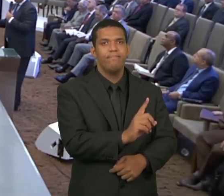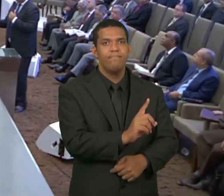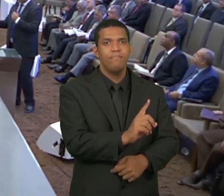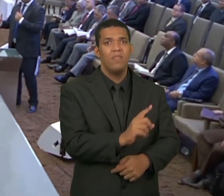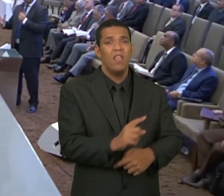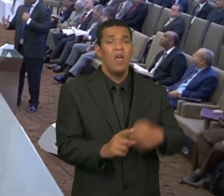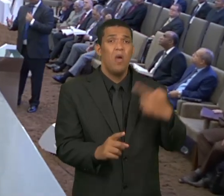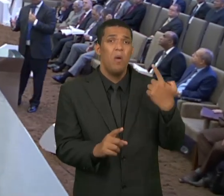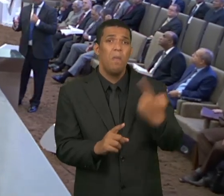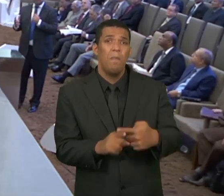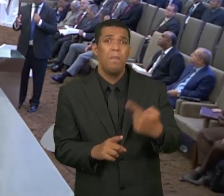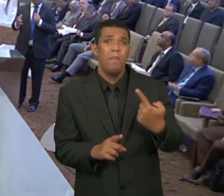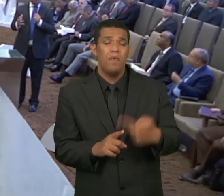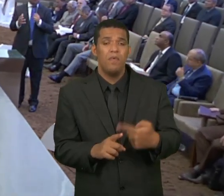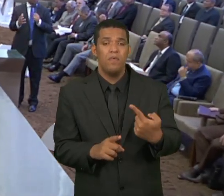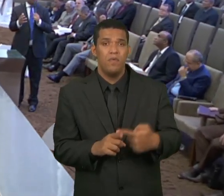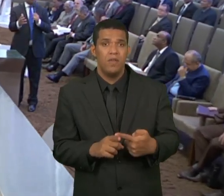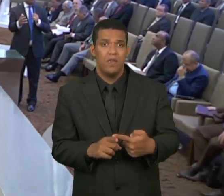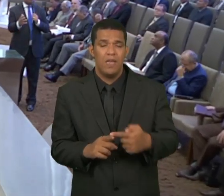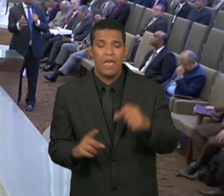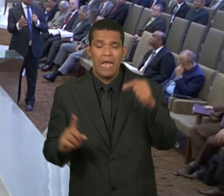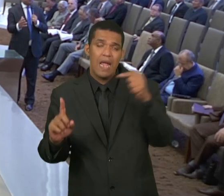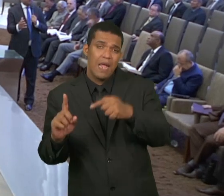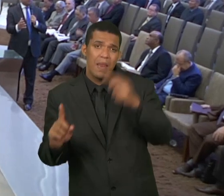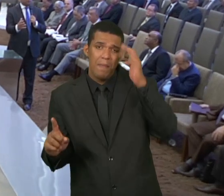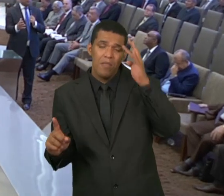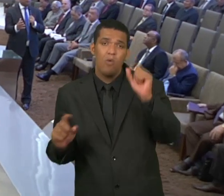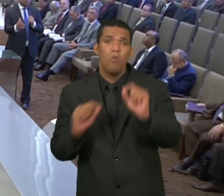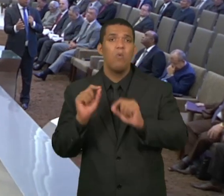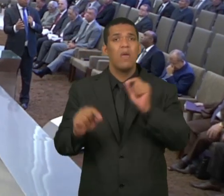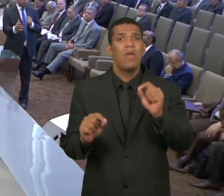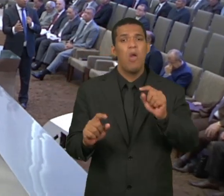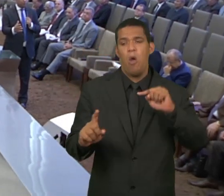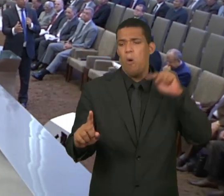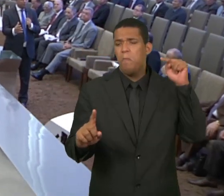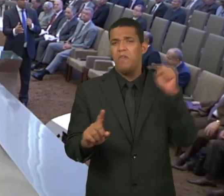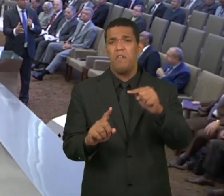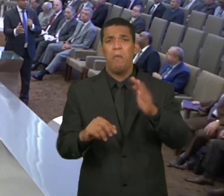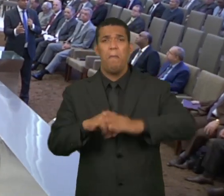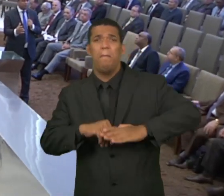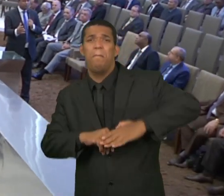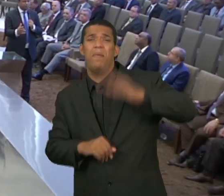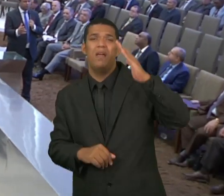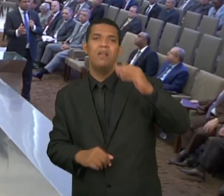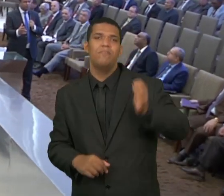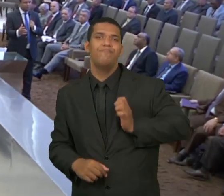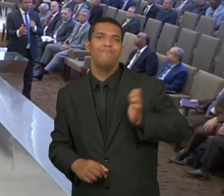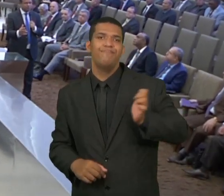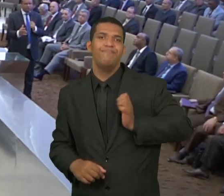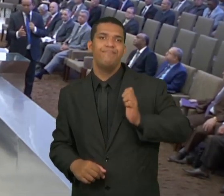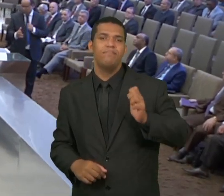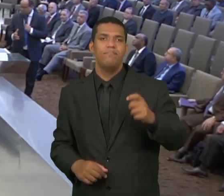Porque Aaron pensou que o dinheiro era o propósito maior da sua vida.